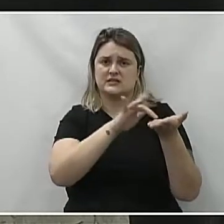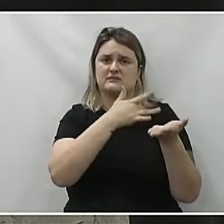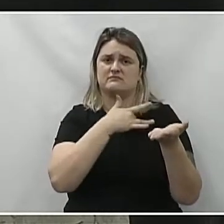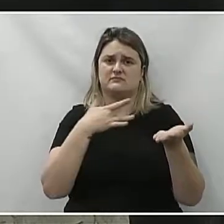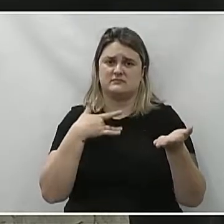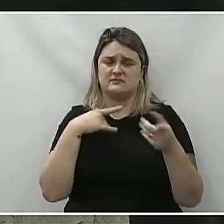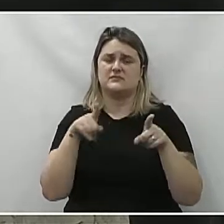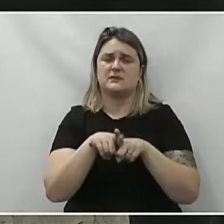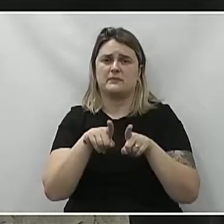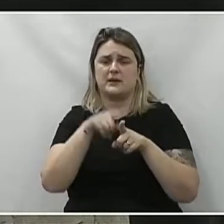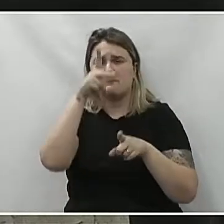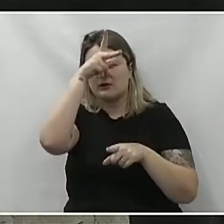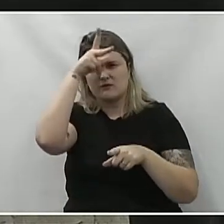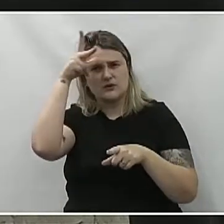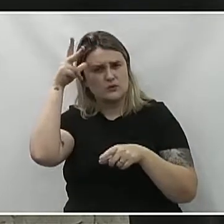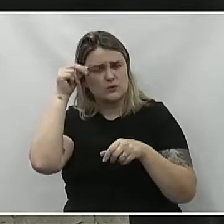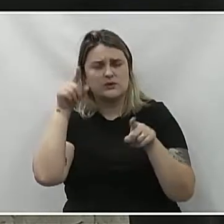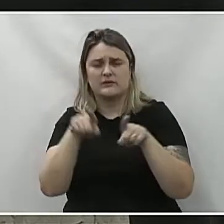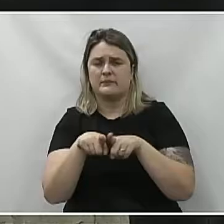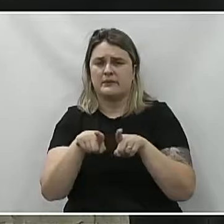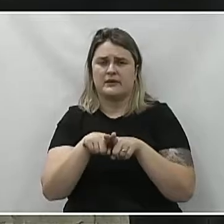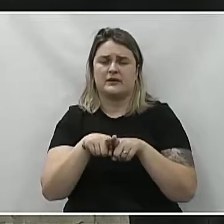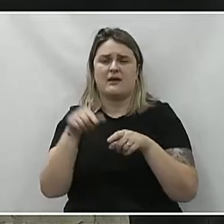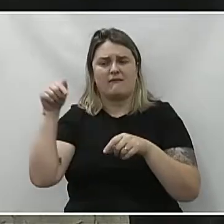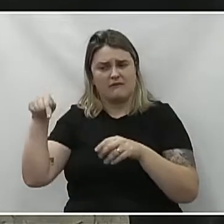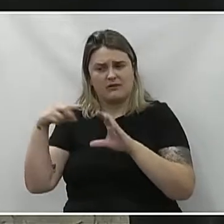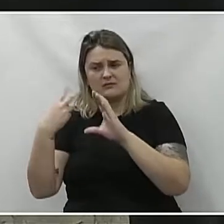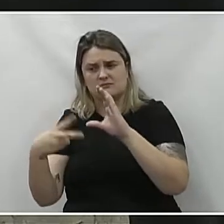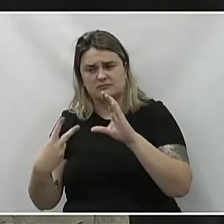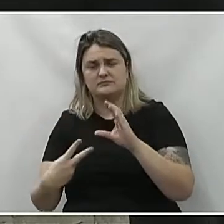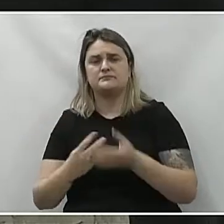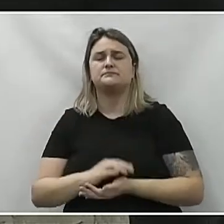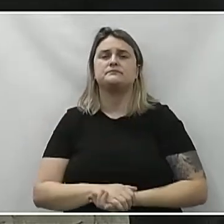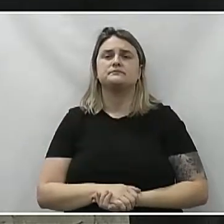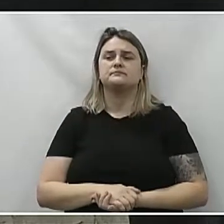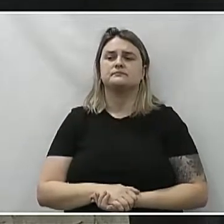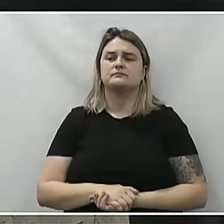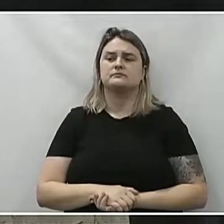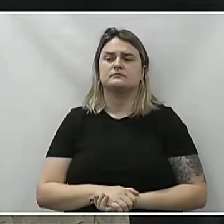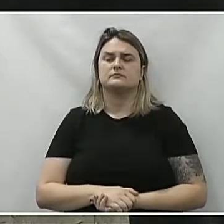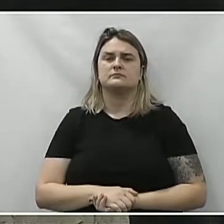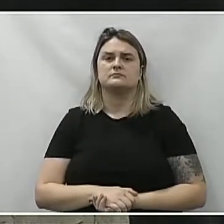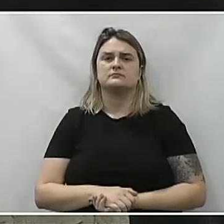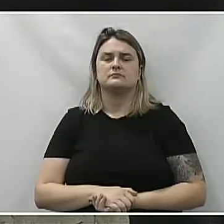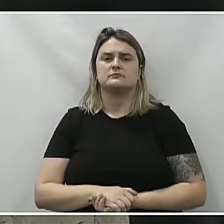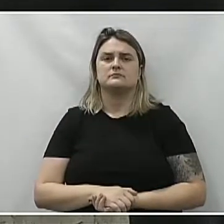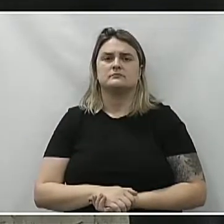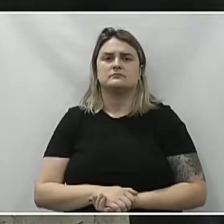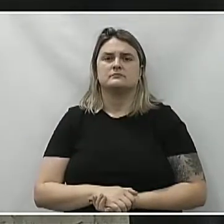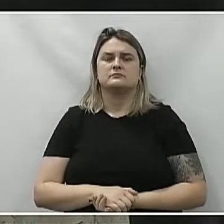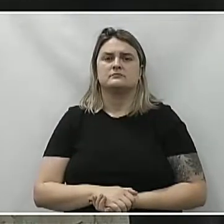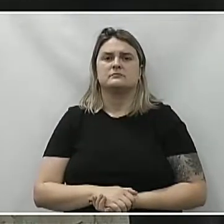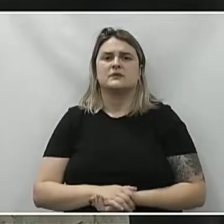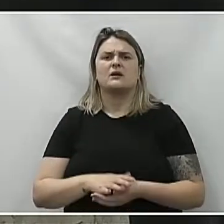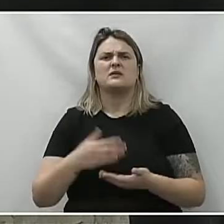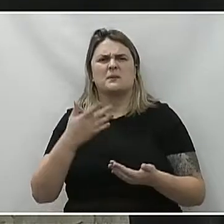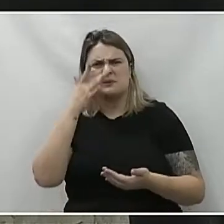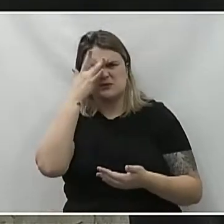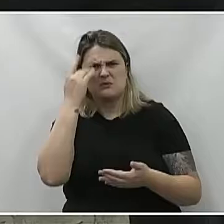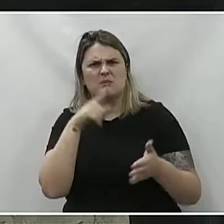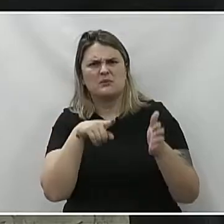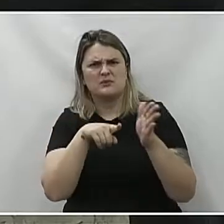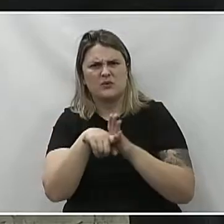do Legislativo como do Executivo, da própria Secretaria Municipal de Saúde, quando questionou se alguém fazia